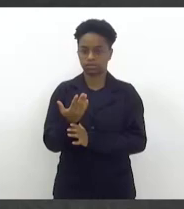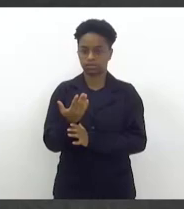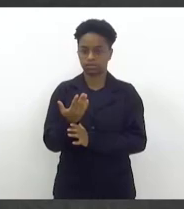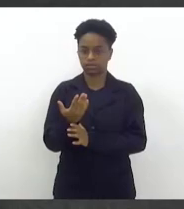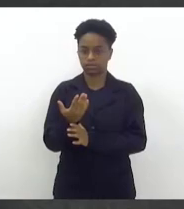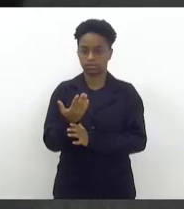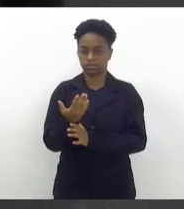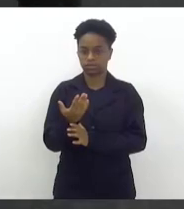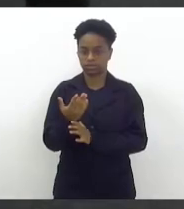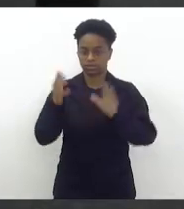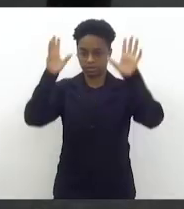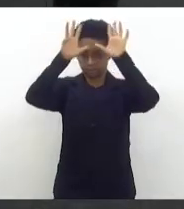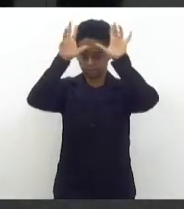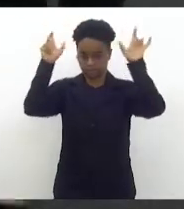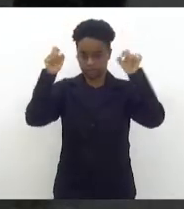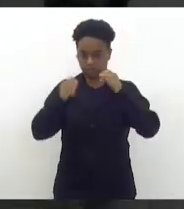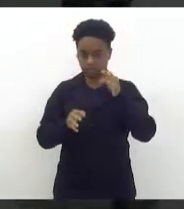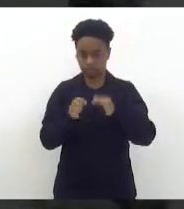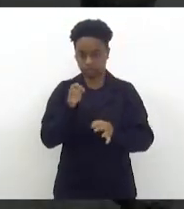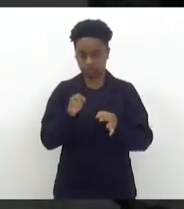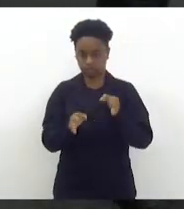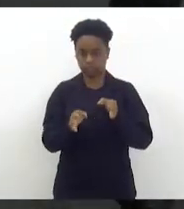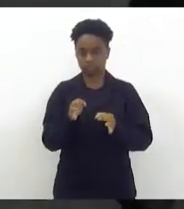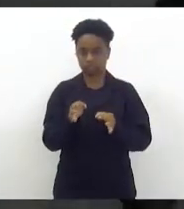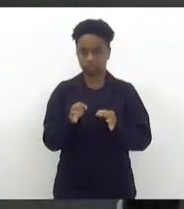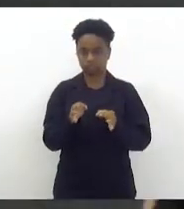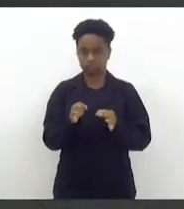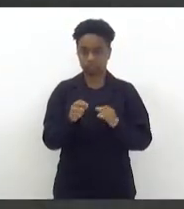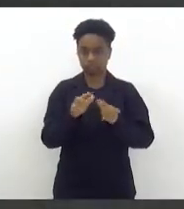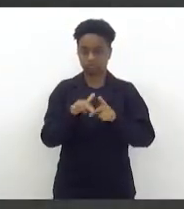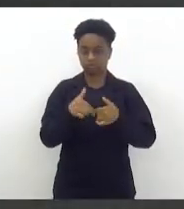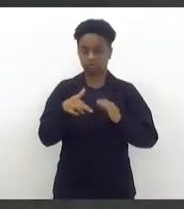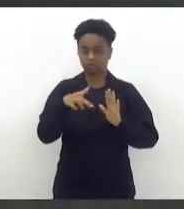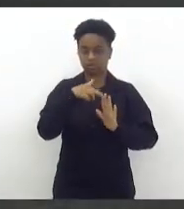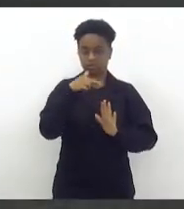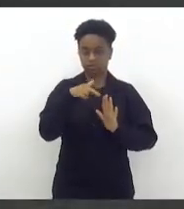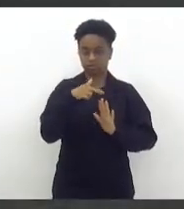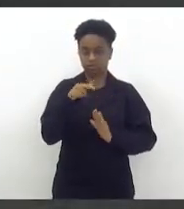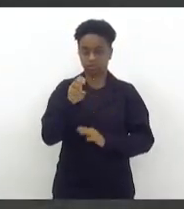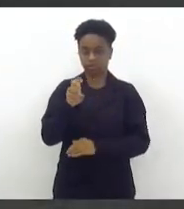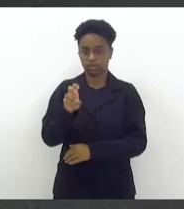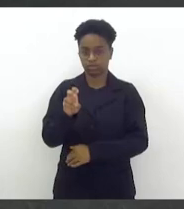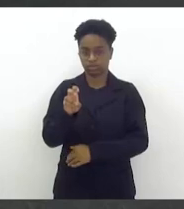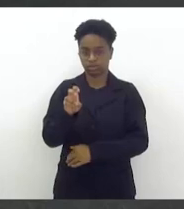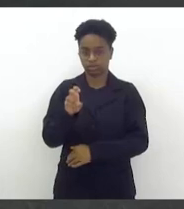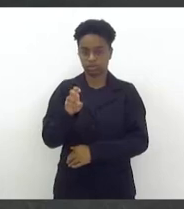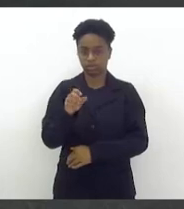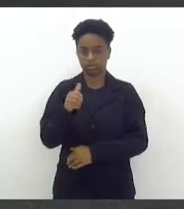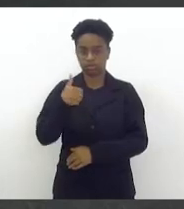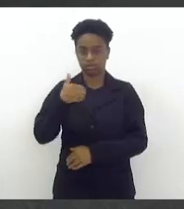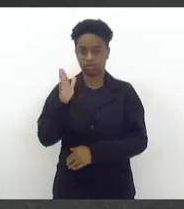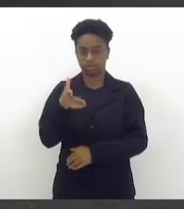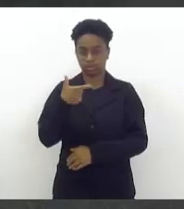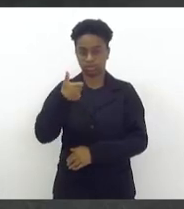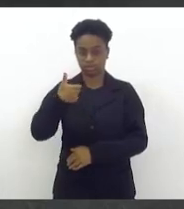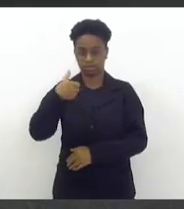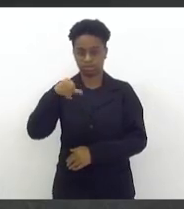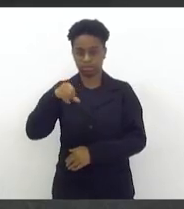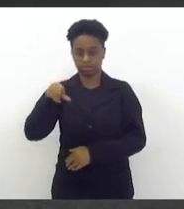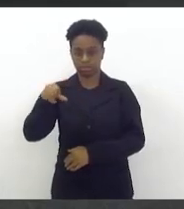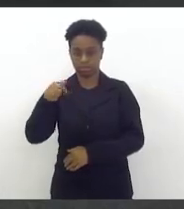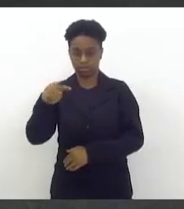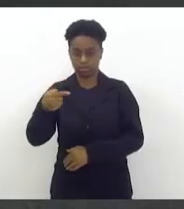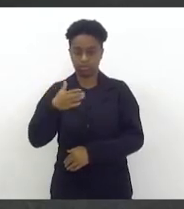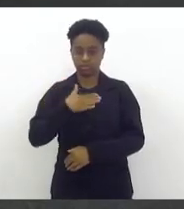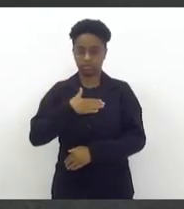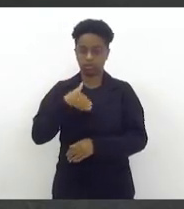pelo próprio Tribunal de Justiça, através da Resolução 5 de 97. Então, o meu voto